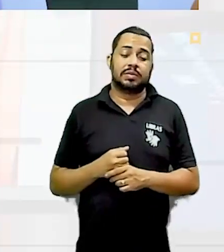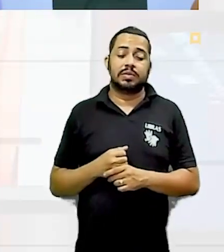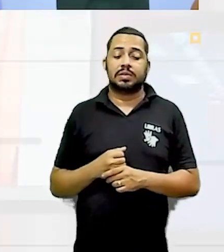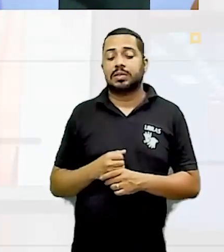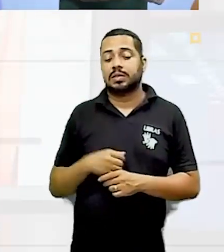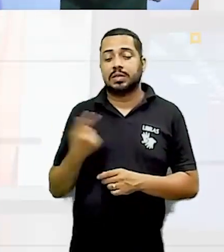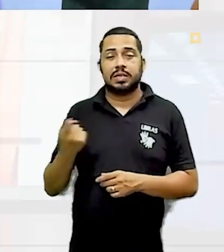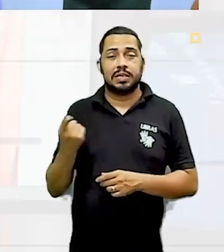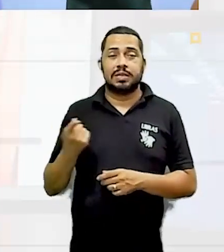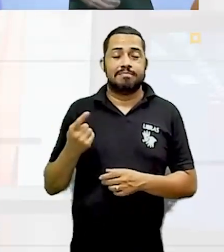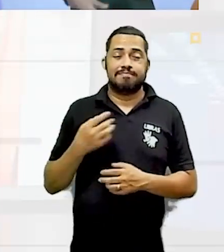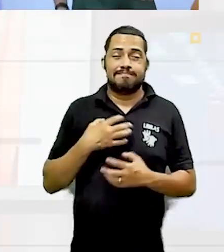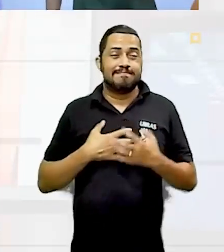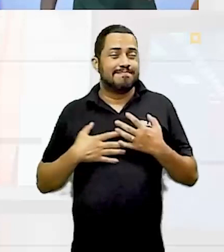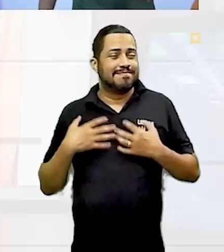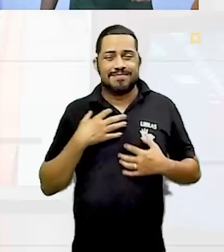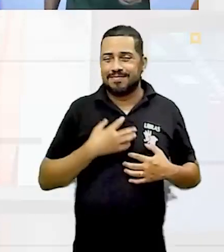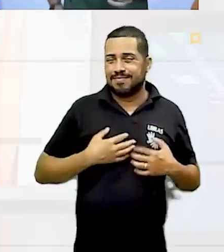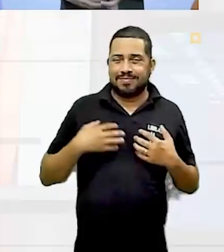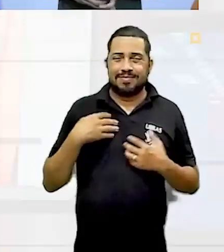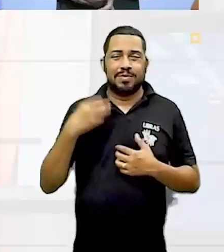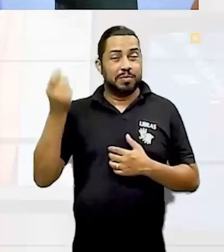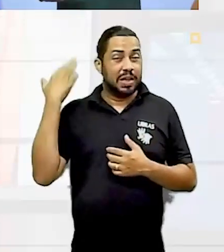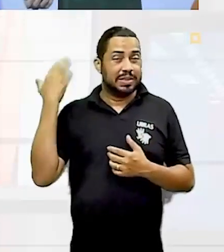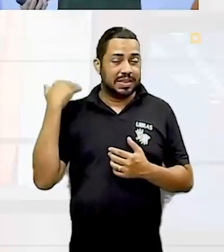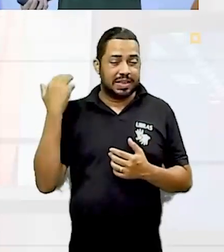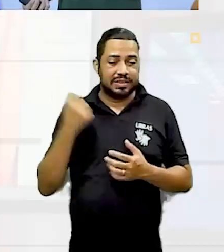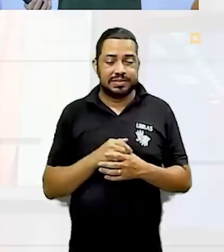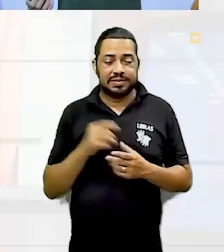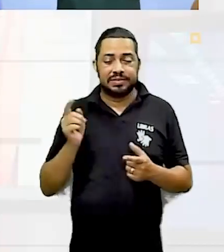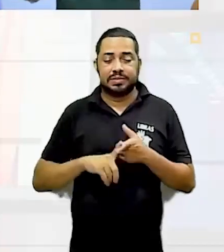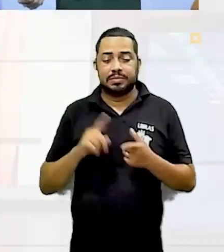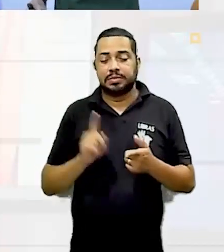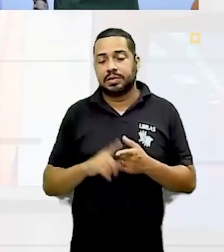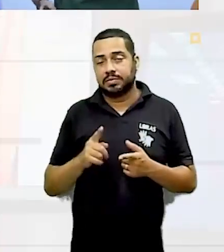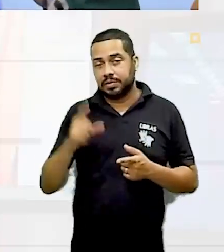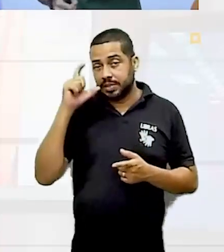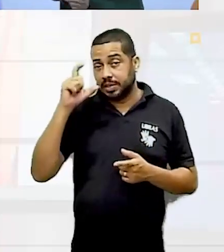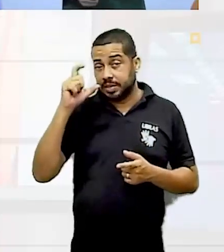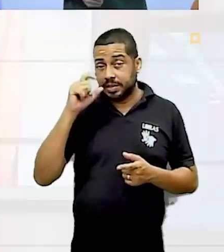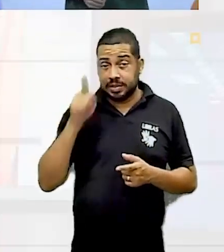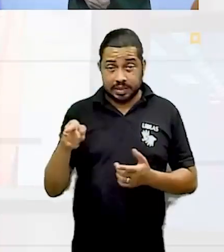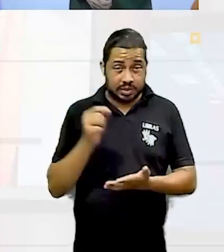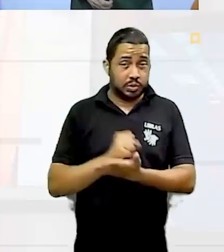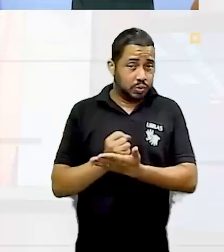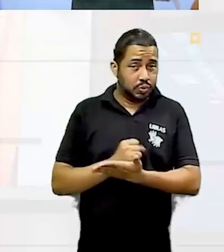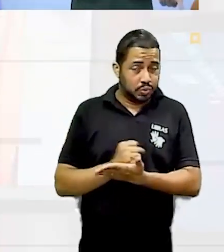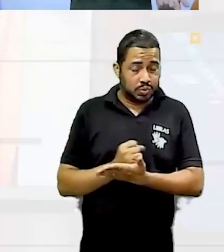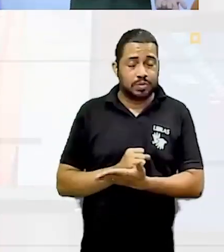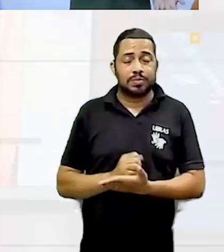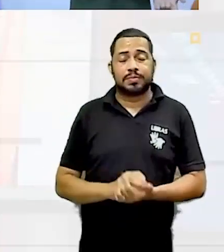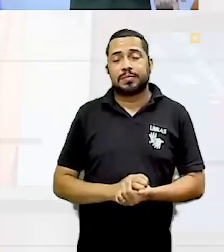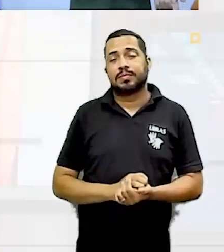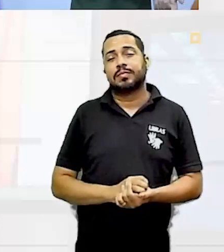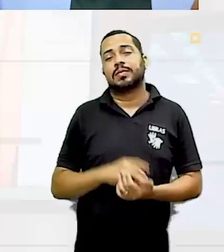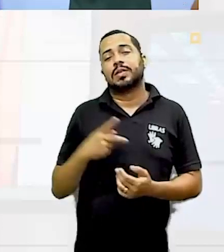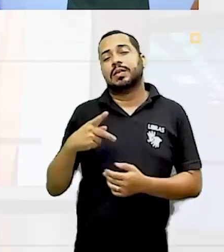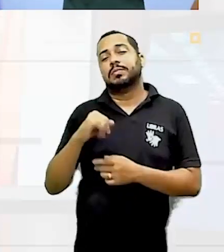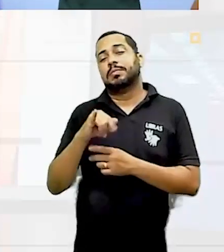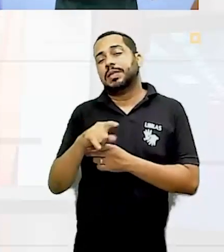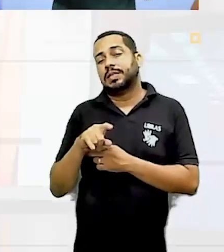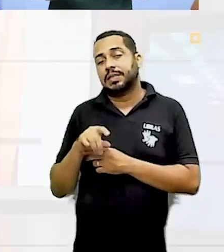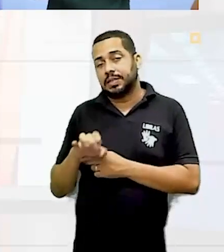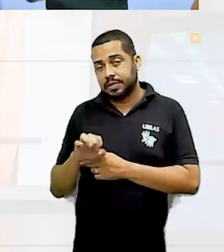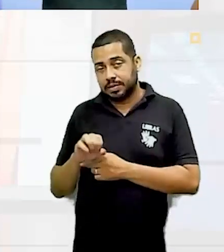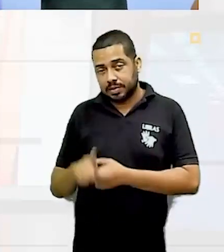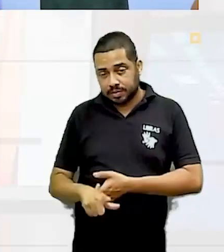de nostalgia. E o interessante desse jogo é que, além de ser pixelizado, as